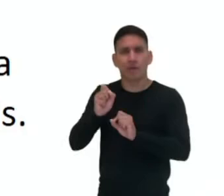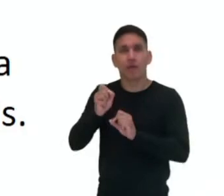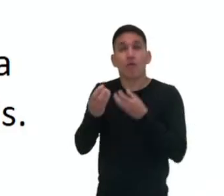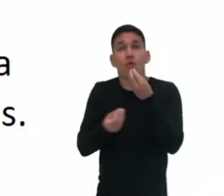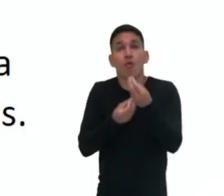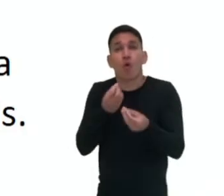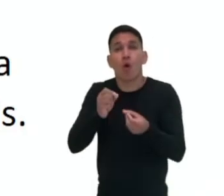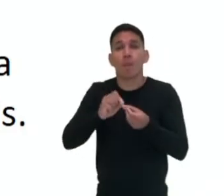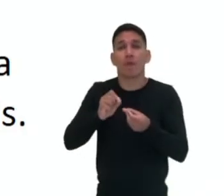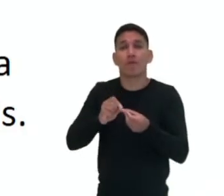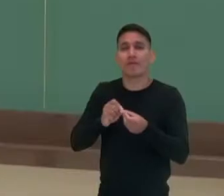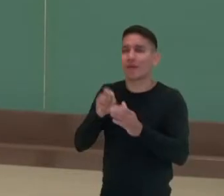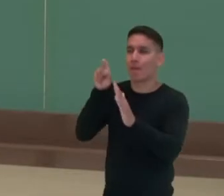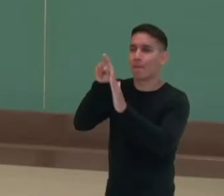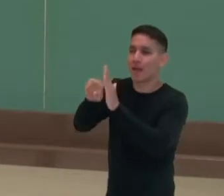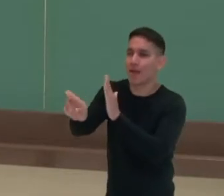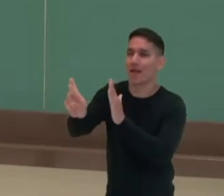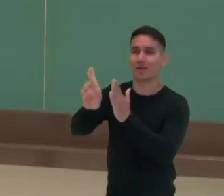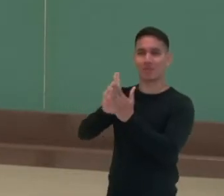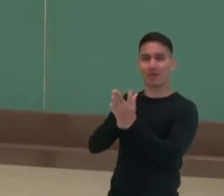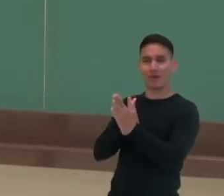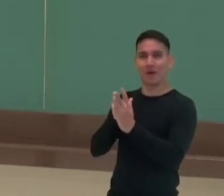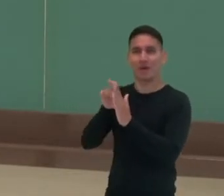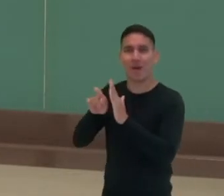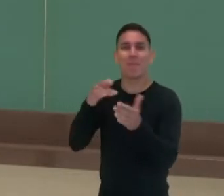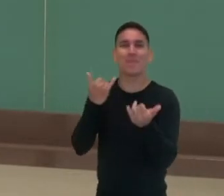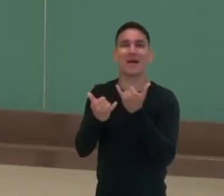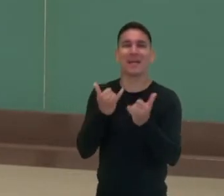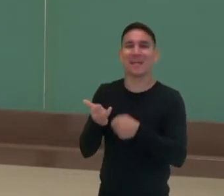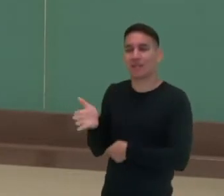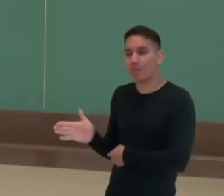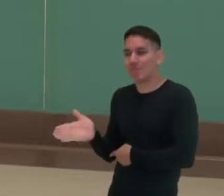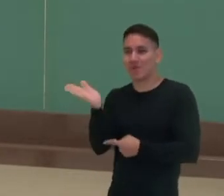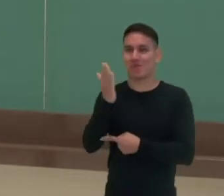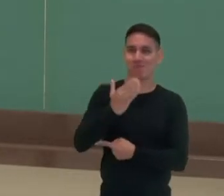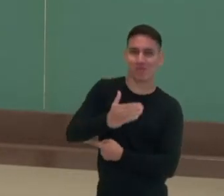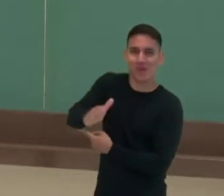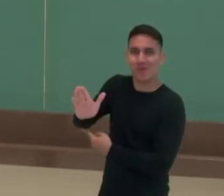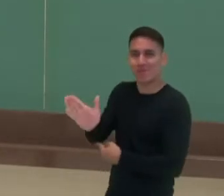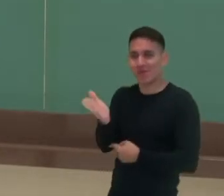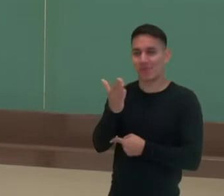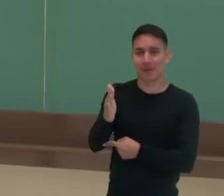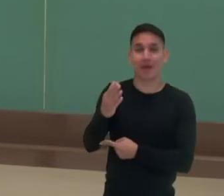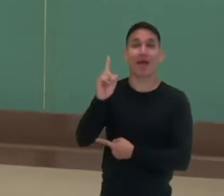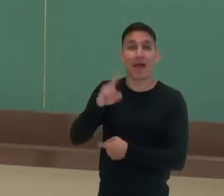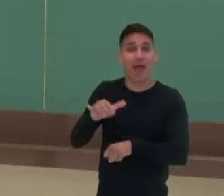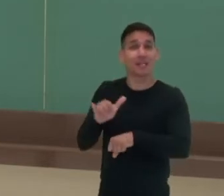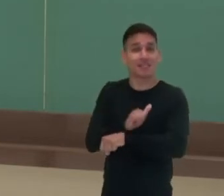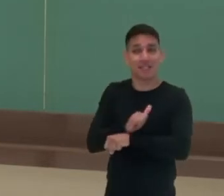efeito ping-pong, né? Que é um recurso usado pelos jornalistas. Então, pergunta,